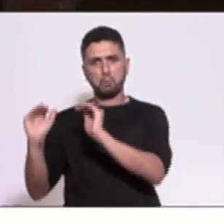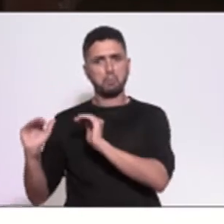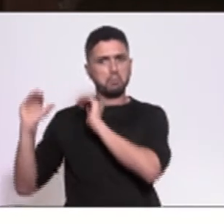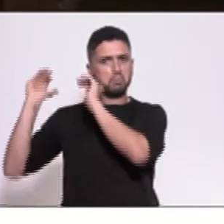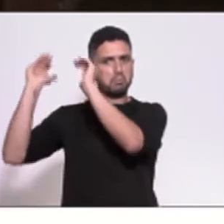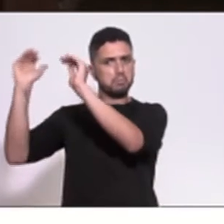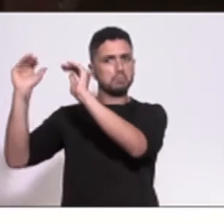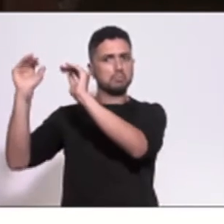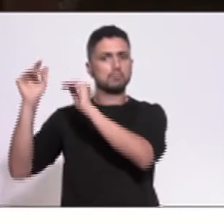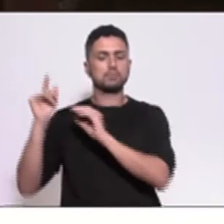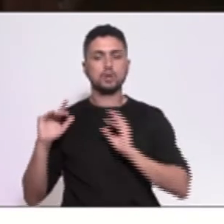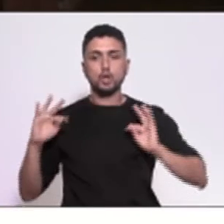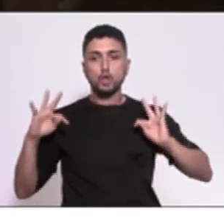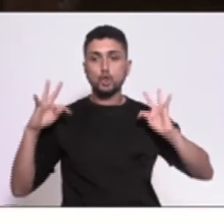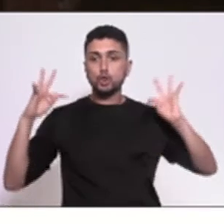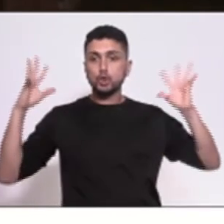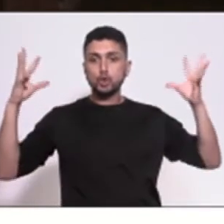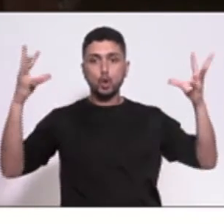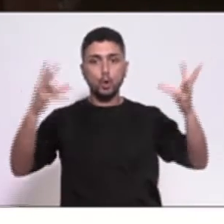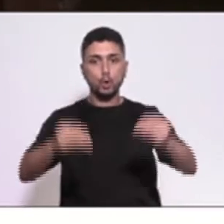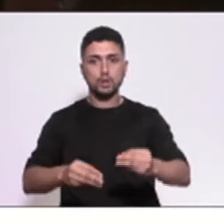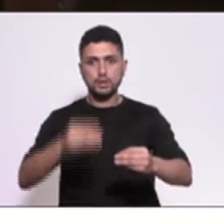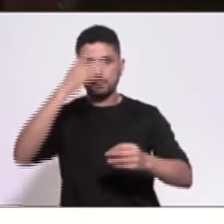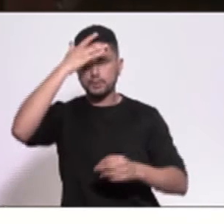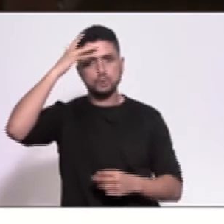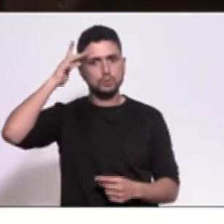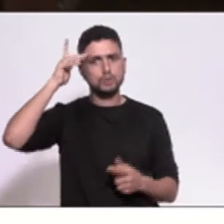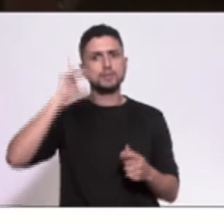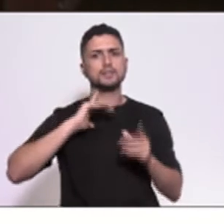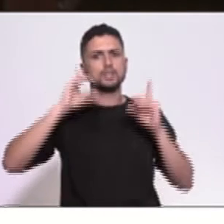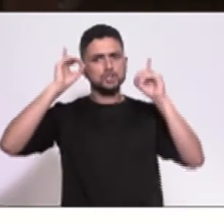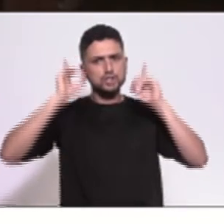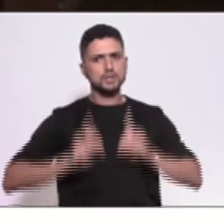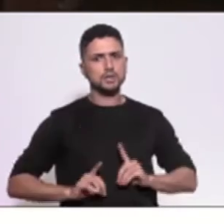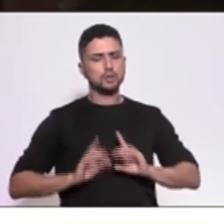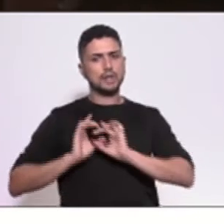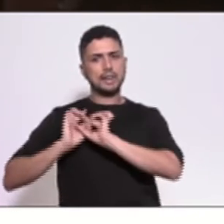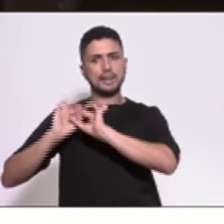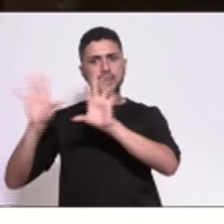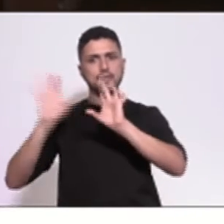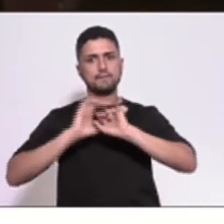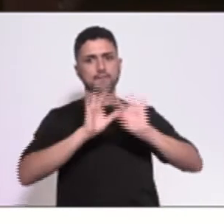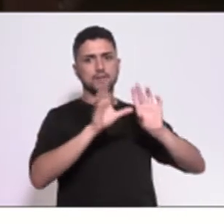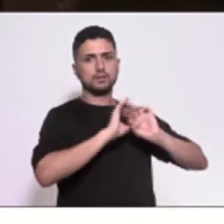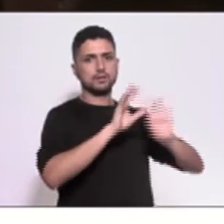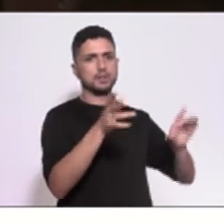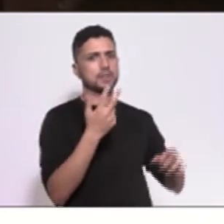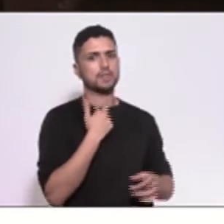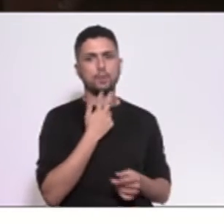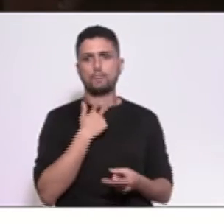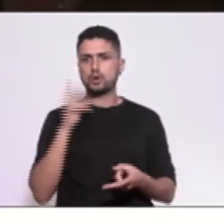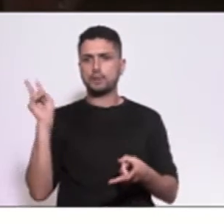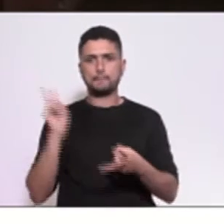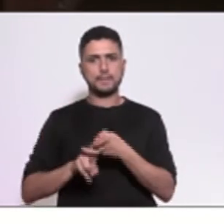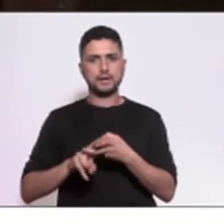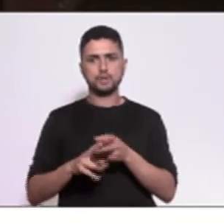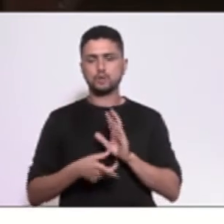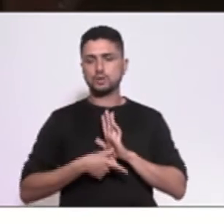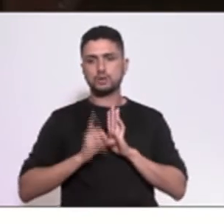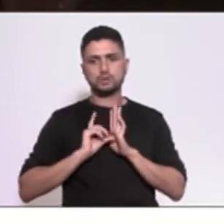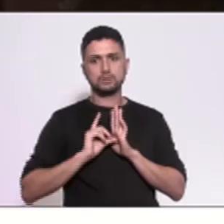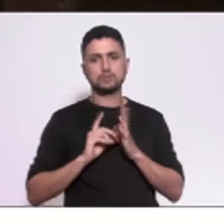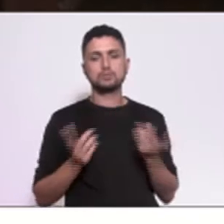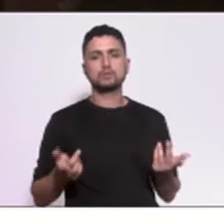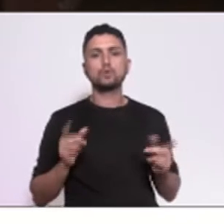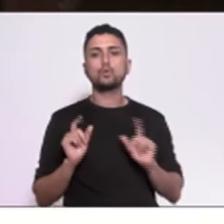tem direito a prosseguir em liberdade até o trânsito em julgado e não pode ser preso antes. O